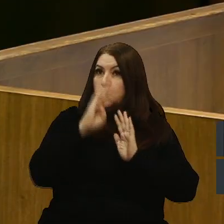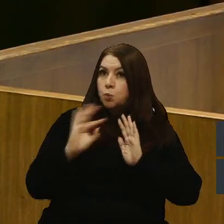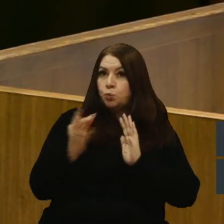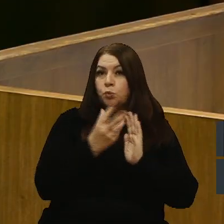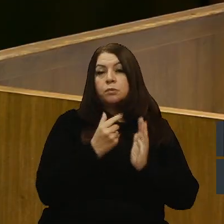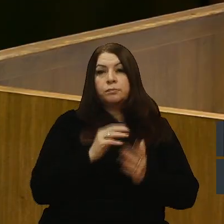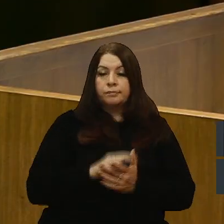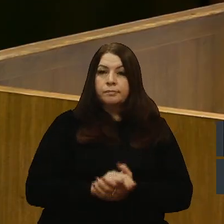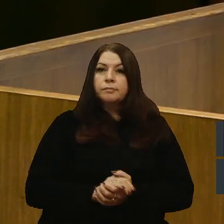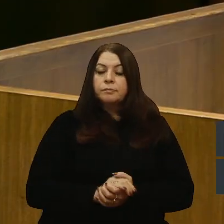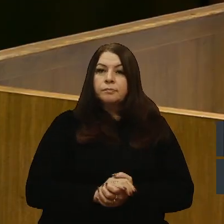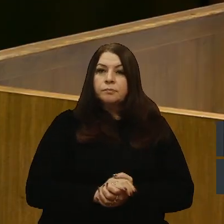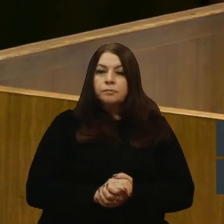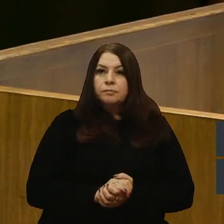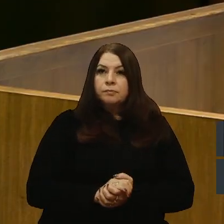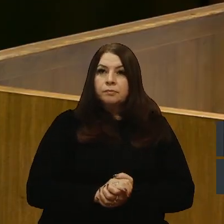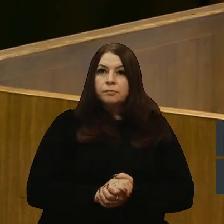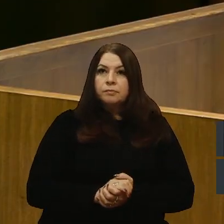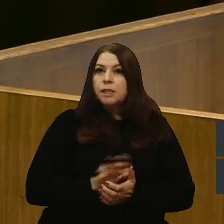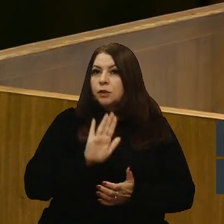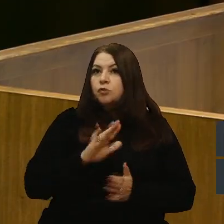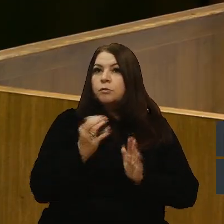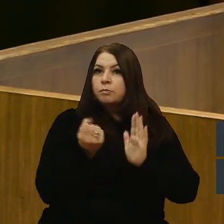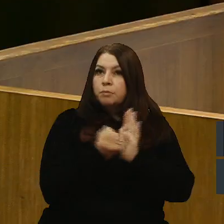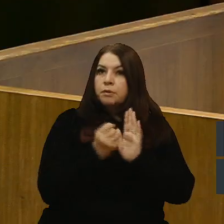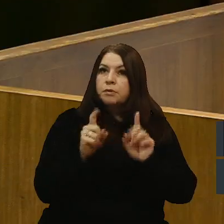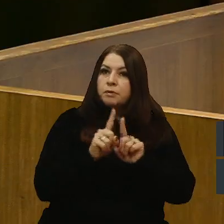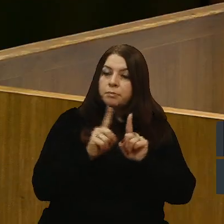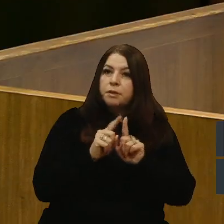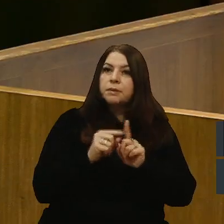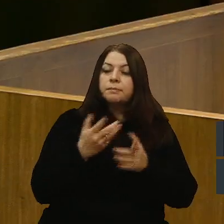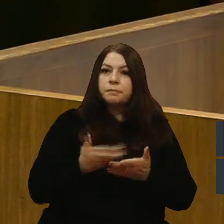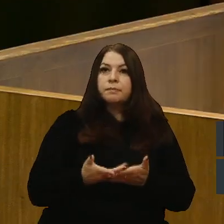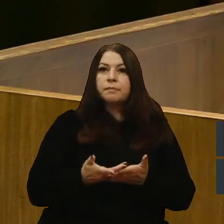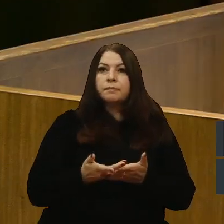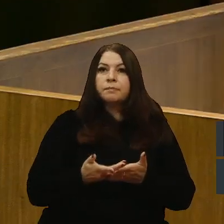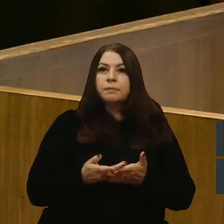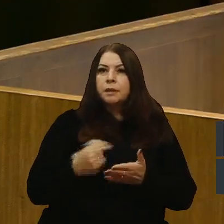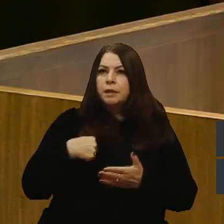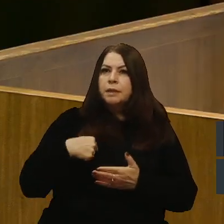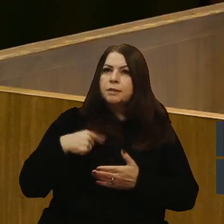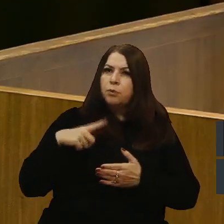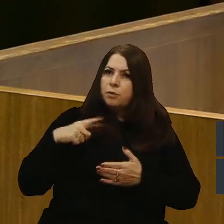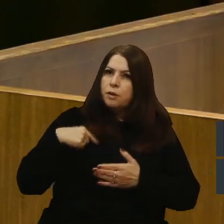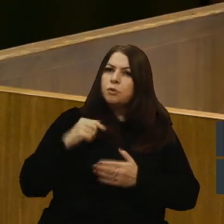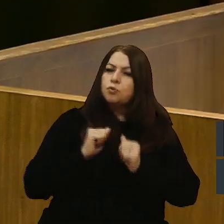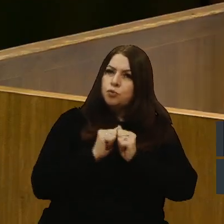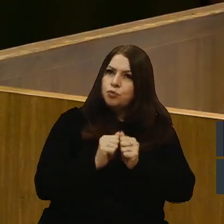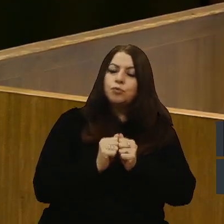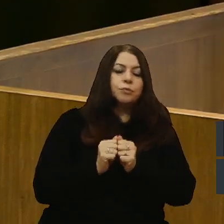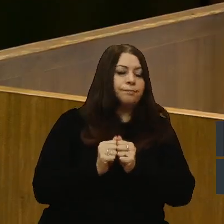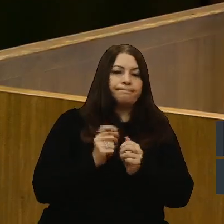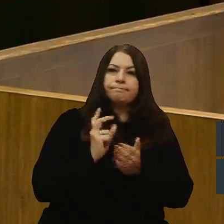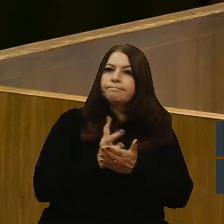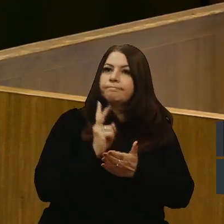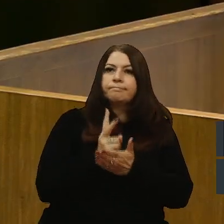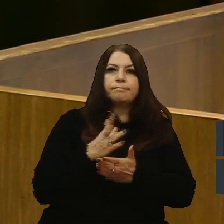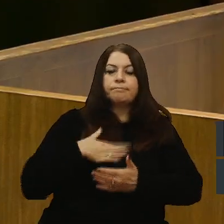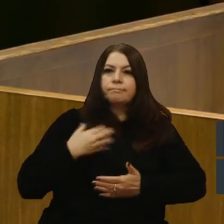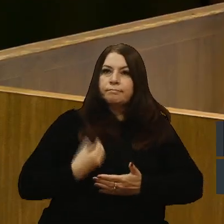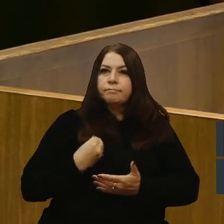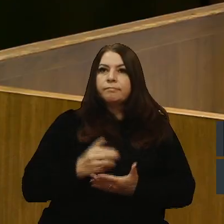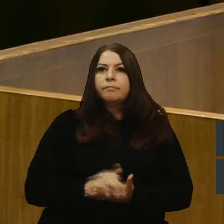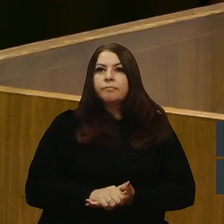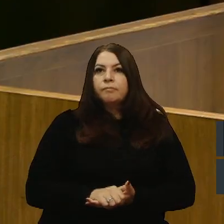nacionalmente e deixou marcas também, marcas essas que eu carrego e acho que vou carregar pelo resto da minha